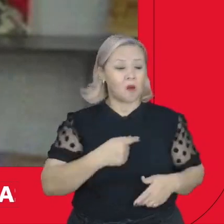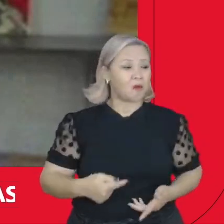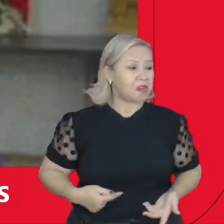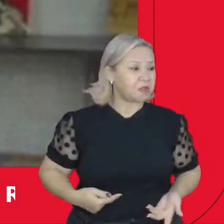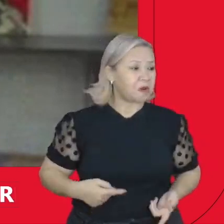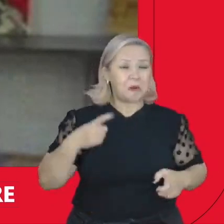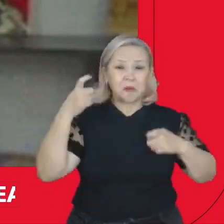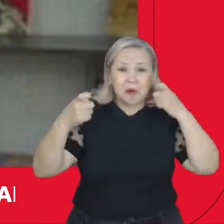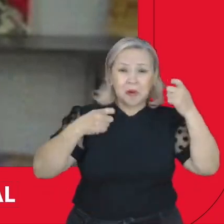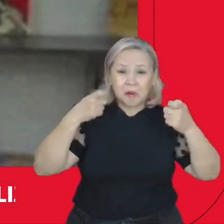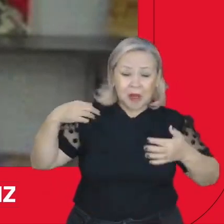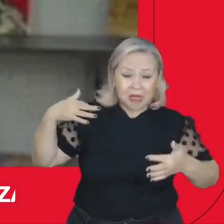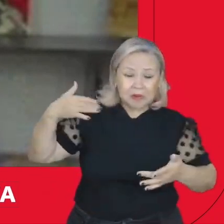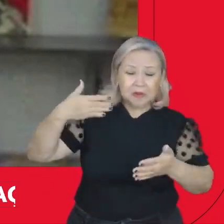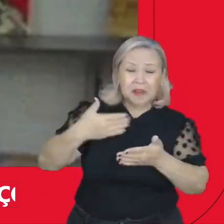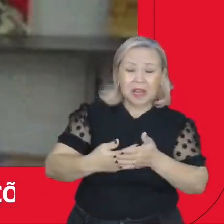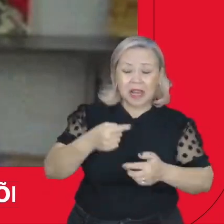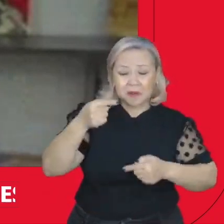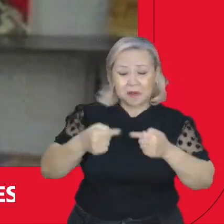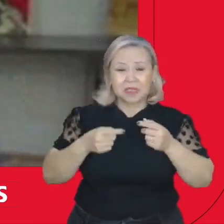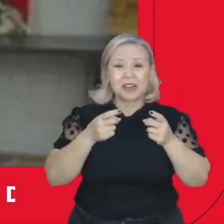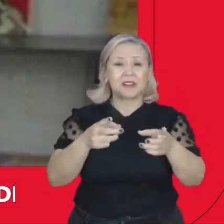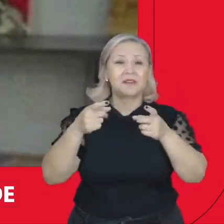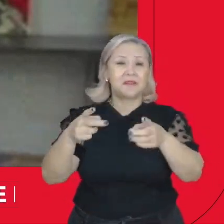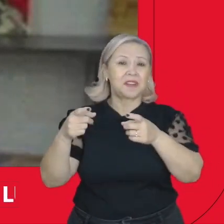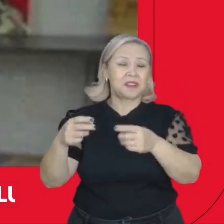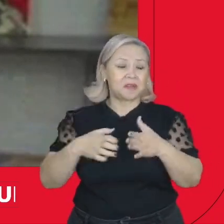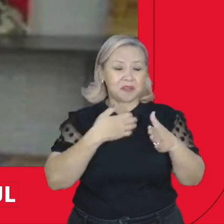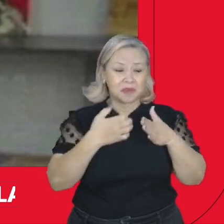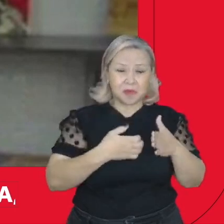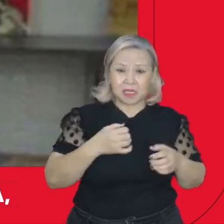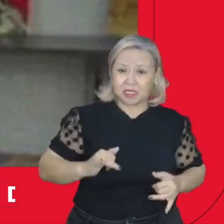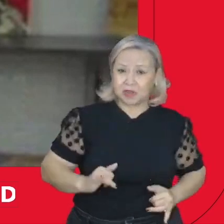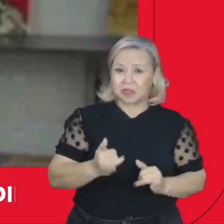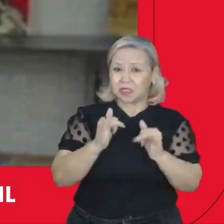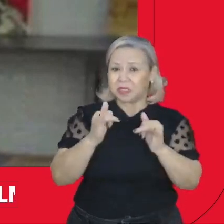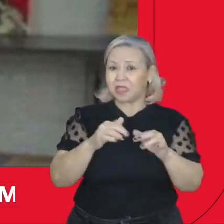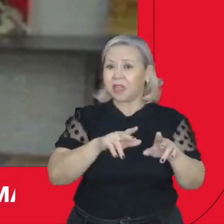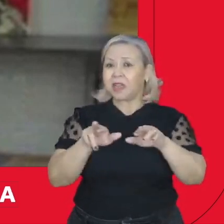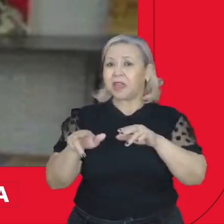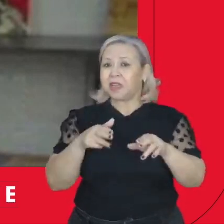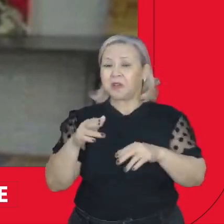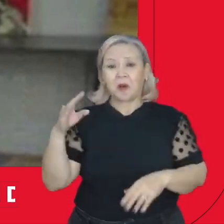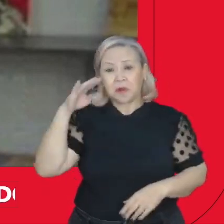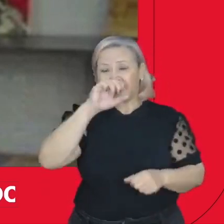renunciou. Ele vendeu a nossa empresa de energia, assim como Bolsonaro fez com a Eletrobras,